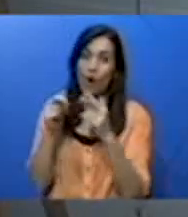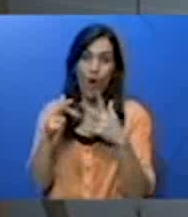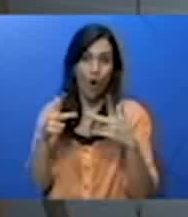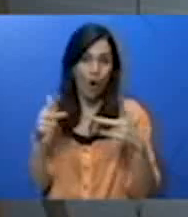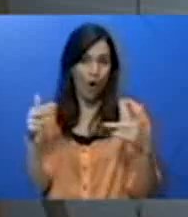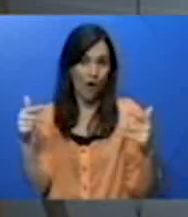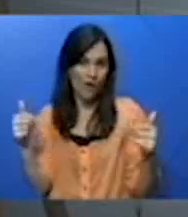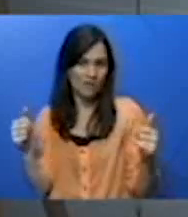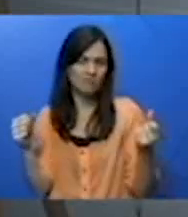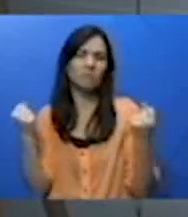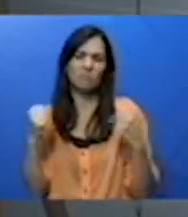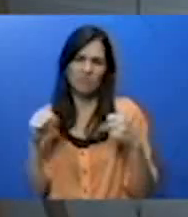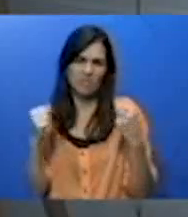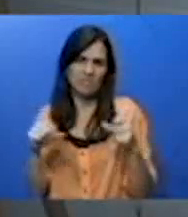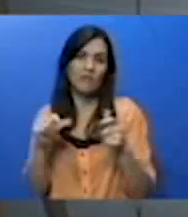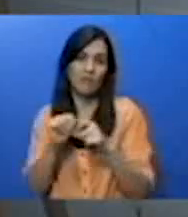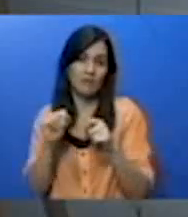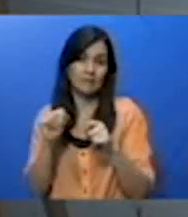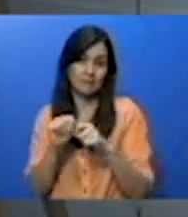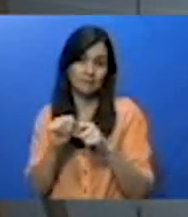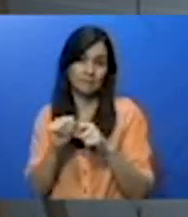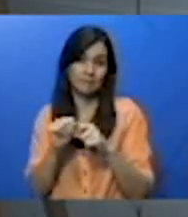que temos que fazer,